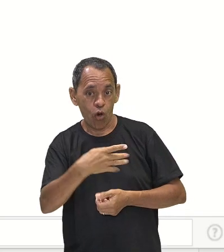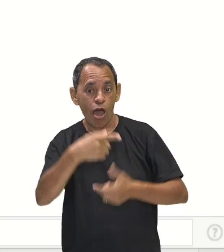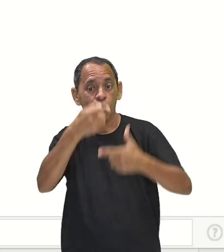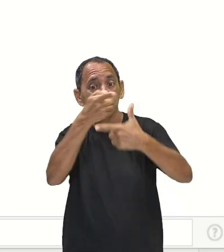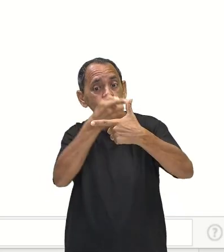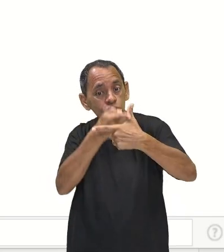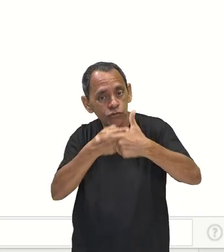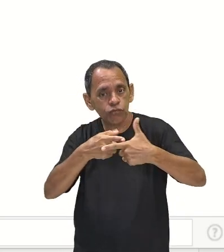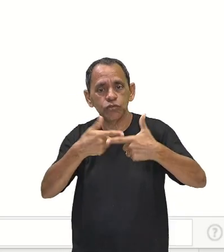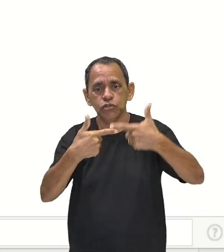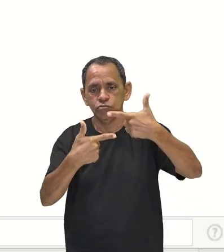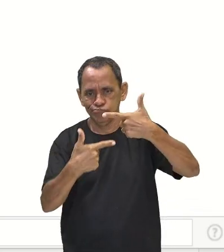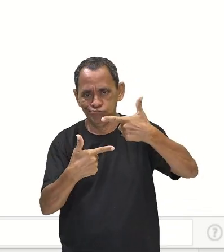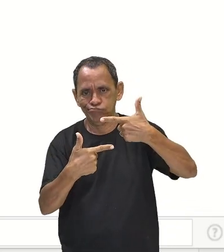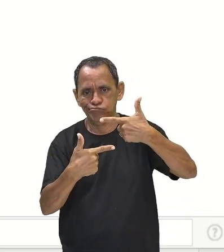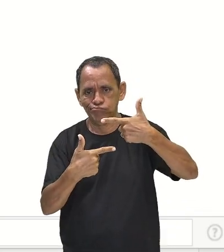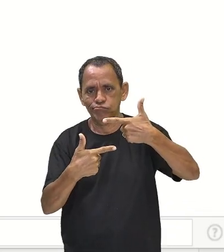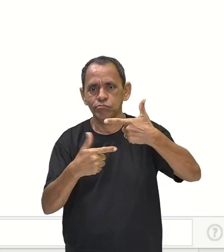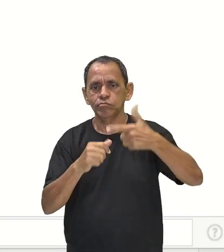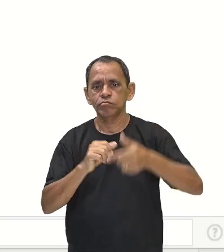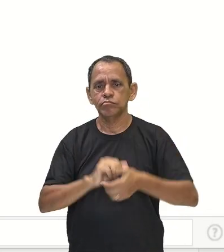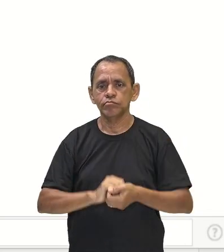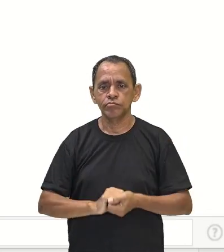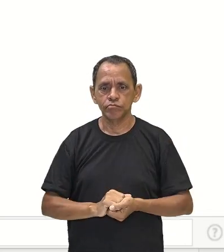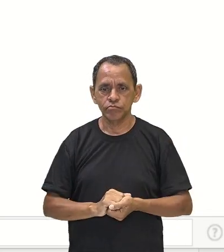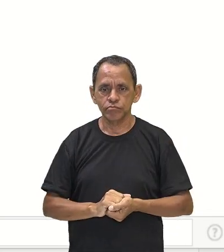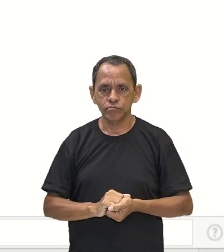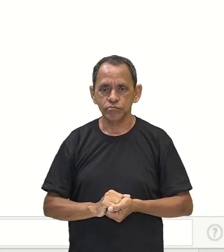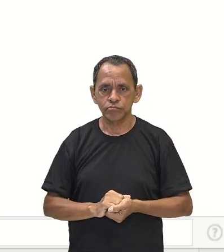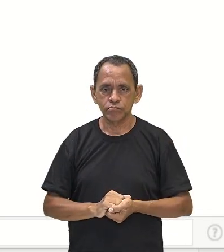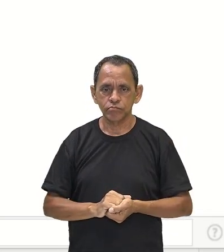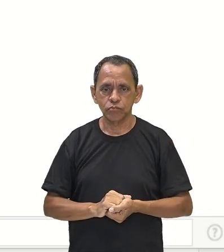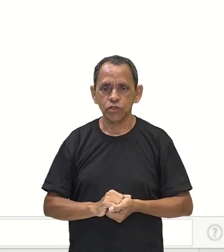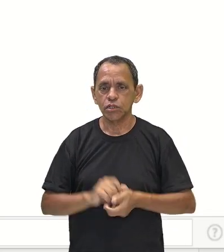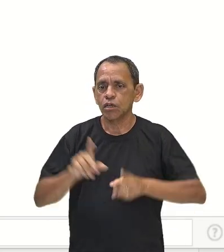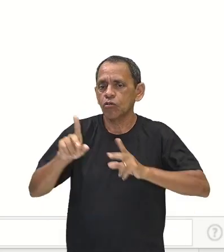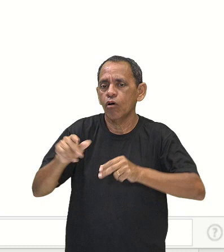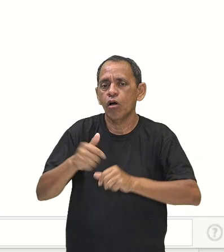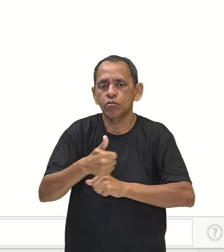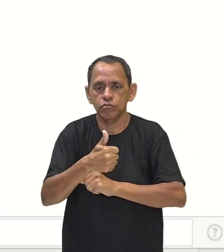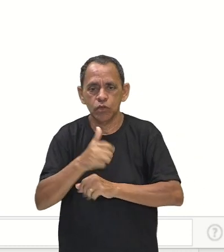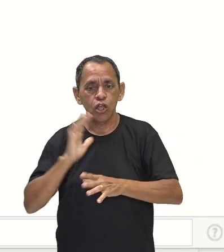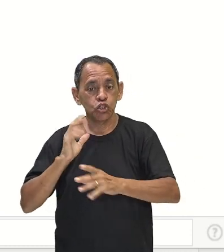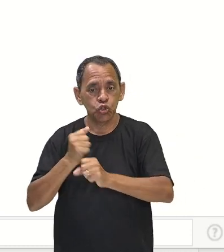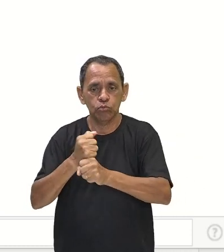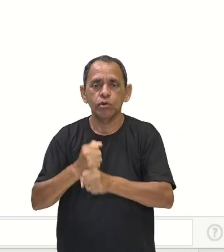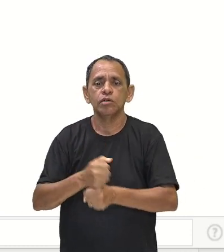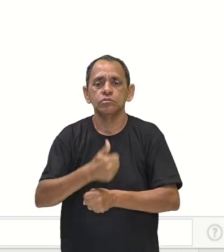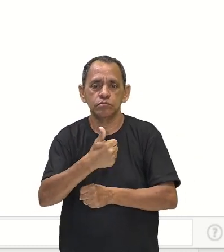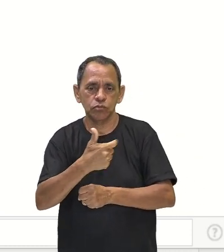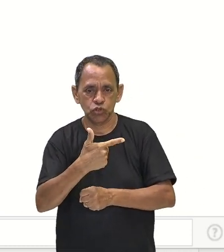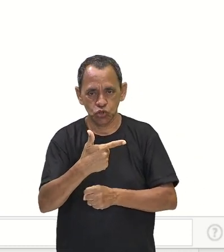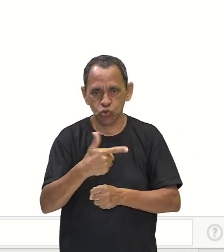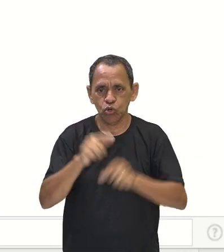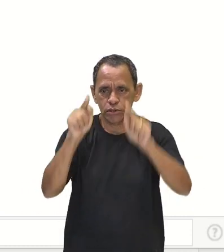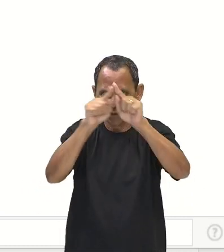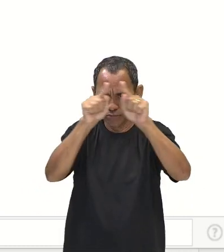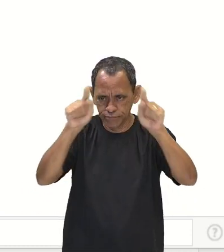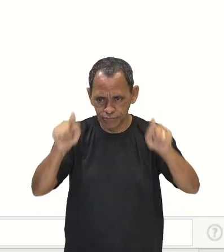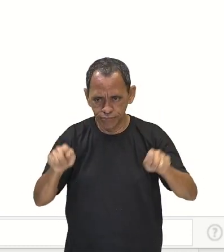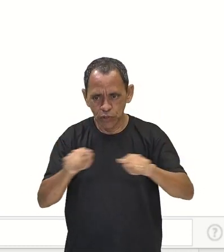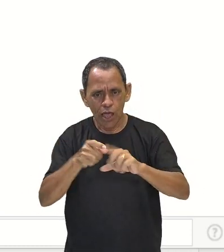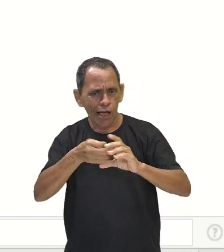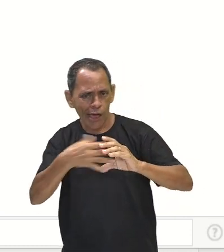o hexaedro possui 12 arestas. Então, essas são as características do